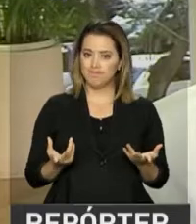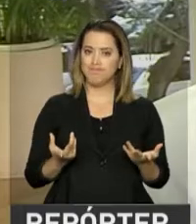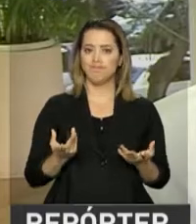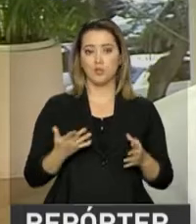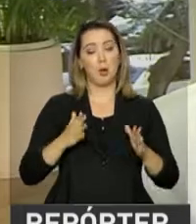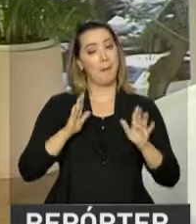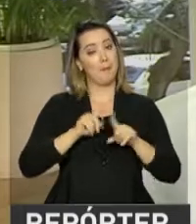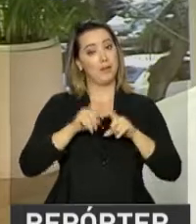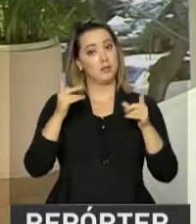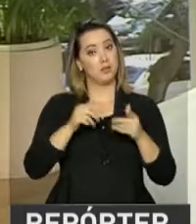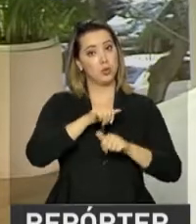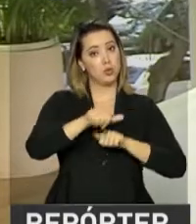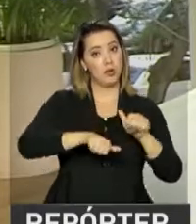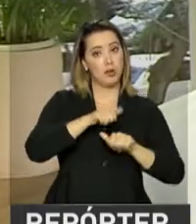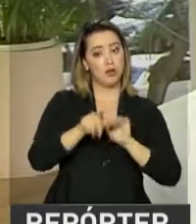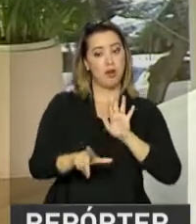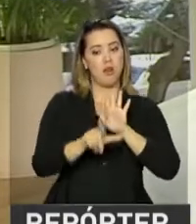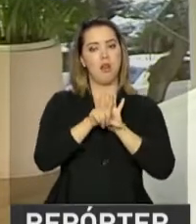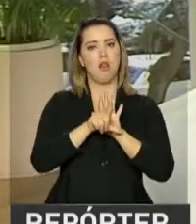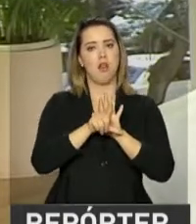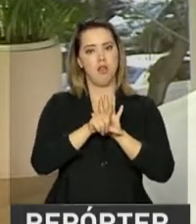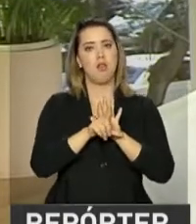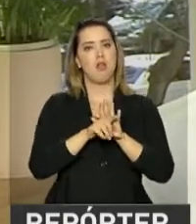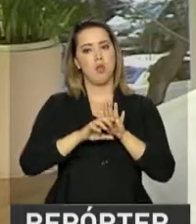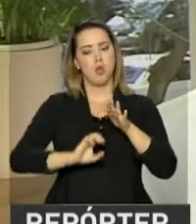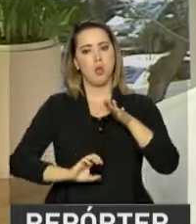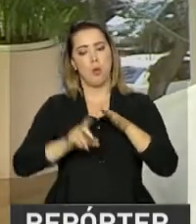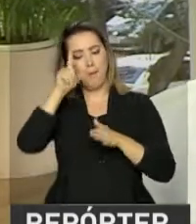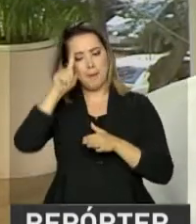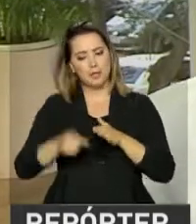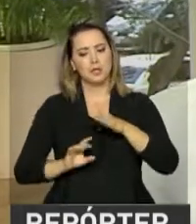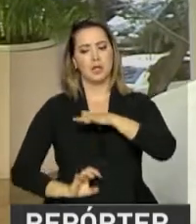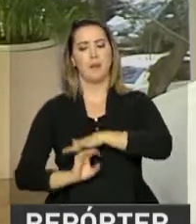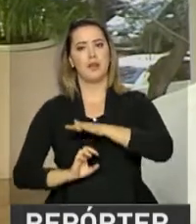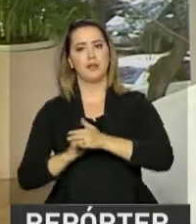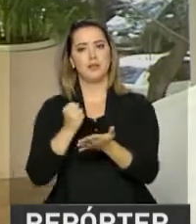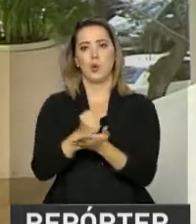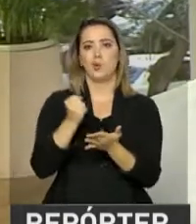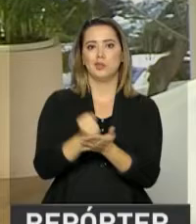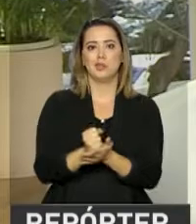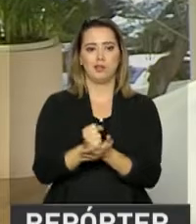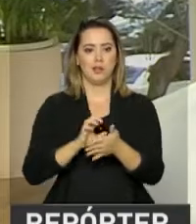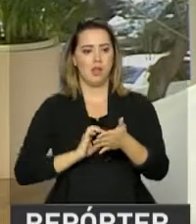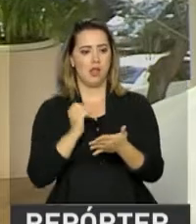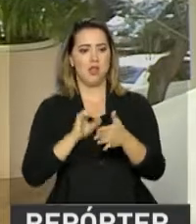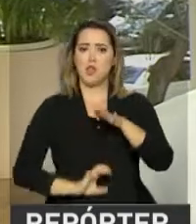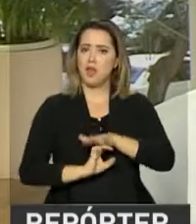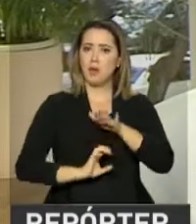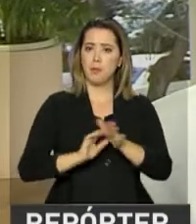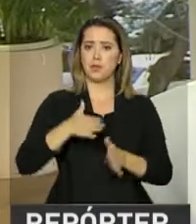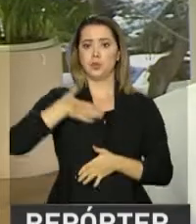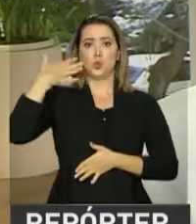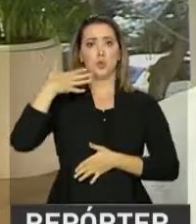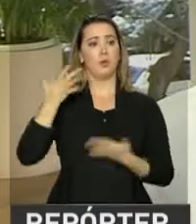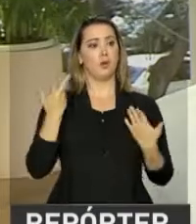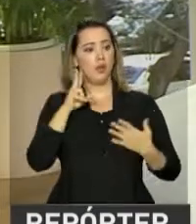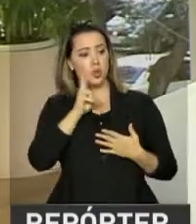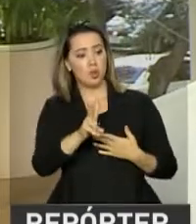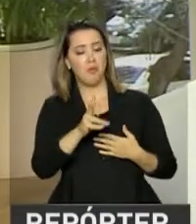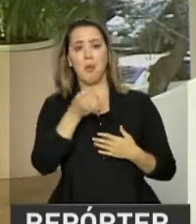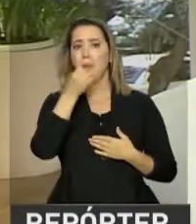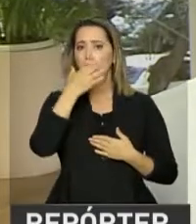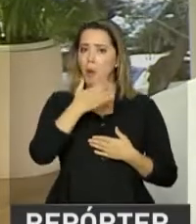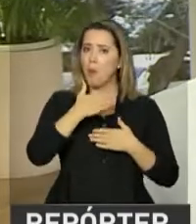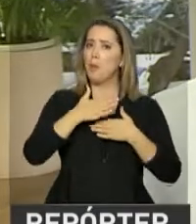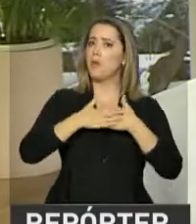hoje em dia é um pouco obrigado a fazer isso depois surpreende deficientes sabe que é bem qualificado ea outra via também